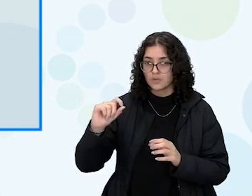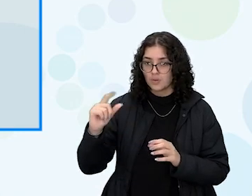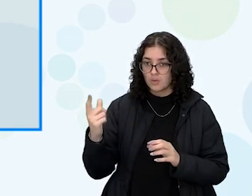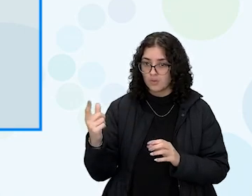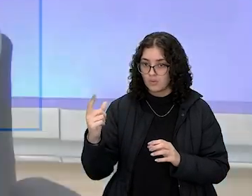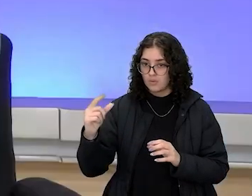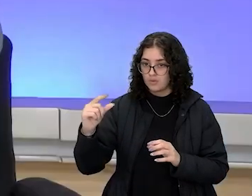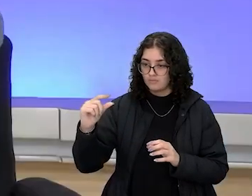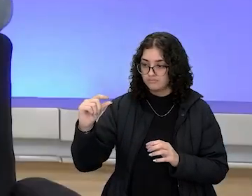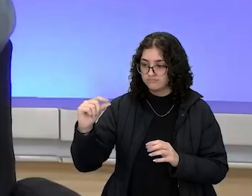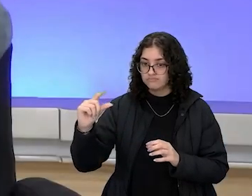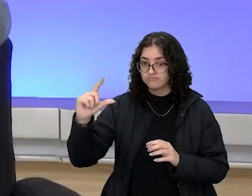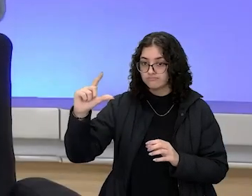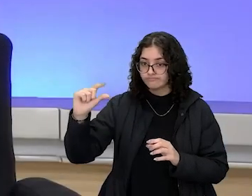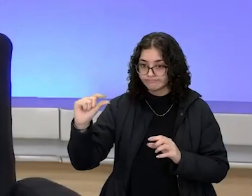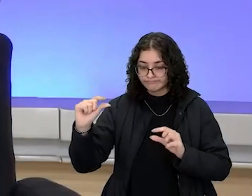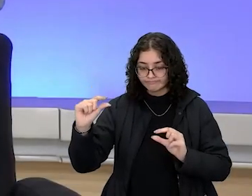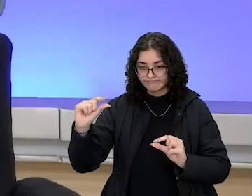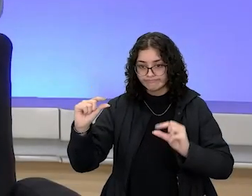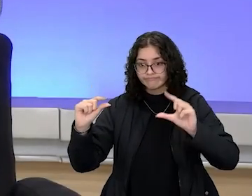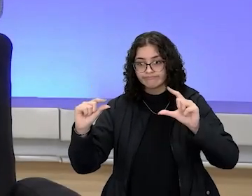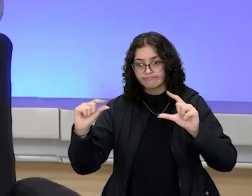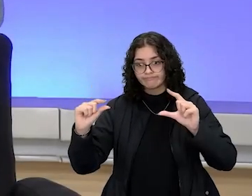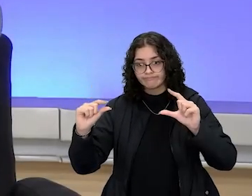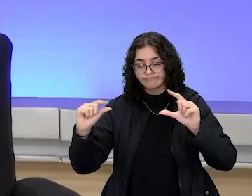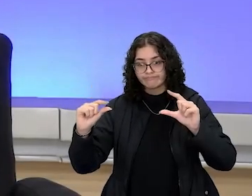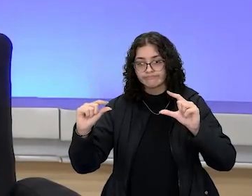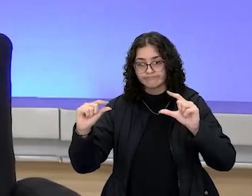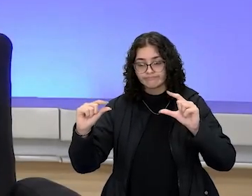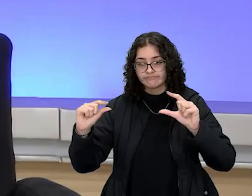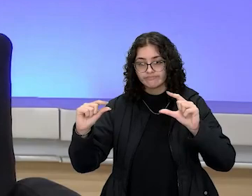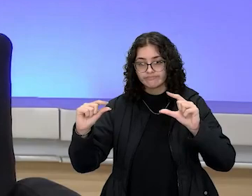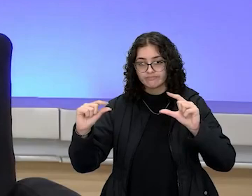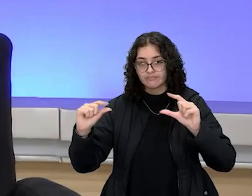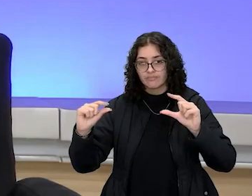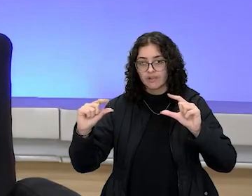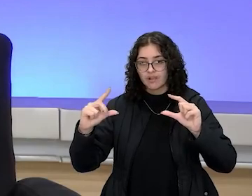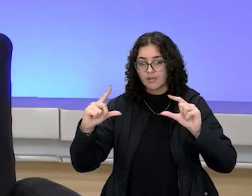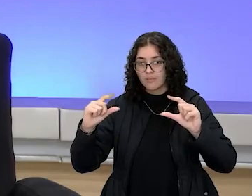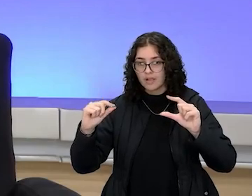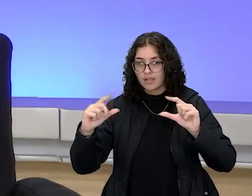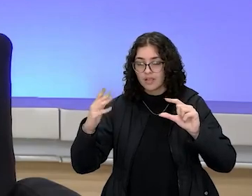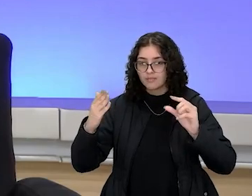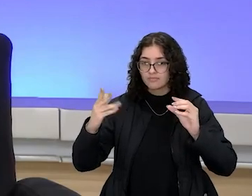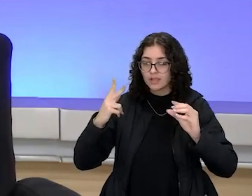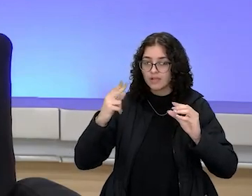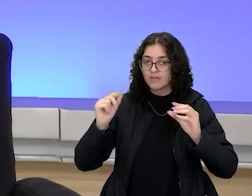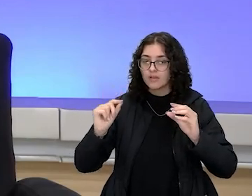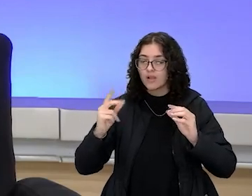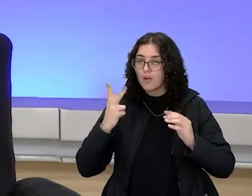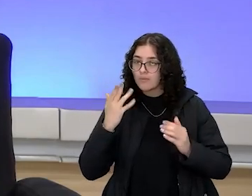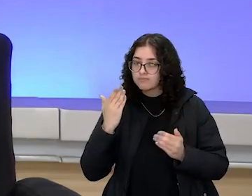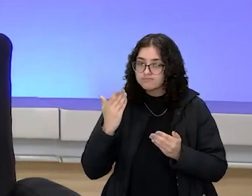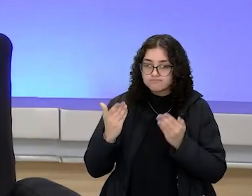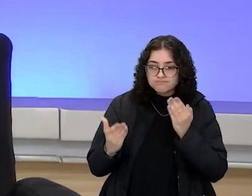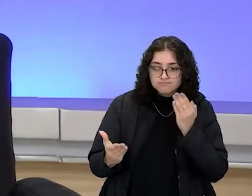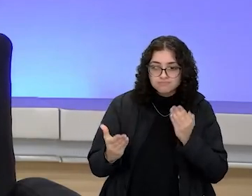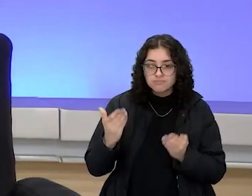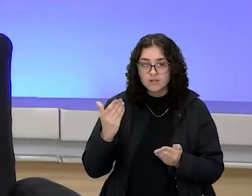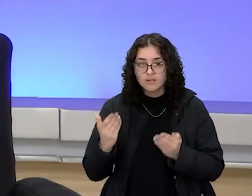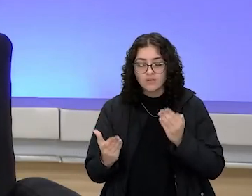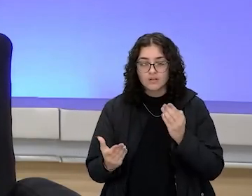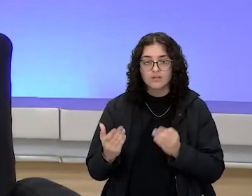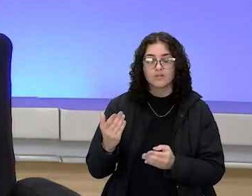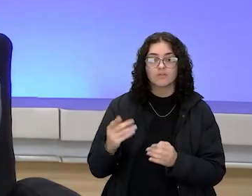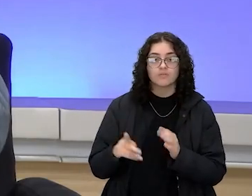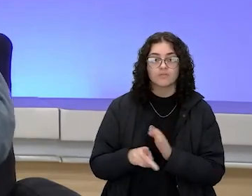daqui abaixa, a outra tem que aumentar. Então, elas se contrabalanceiam sempre com o valor máximo